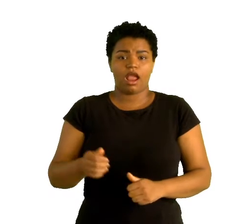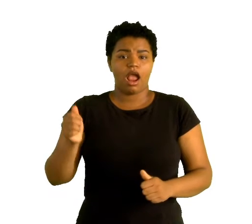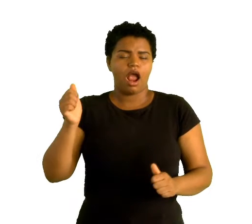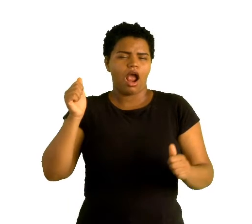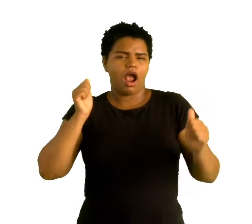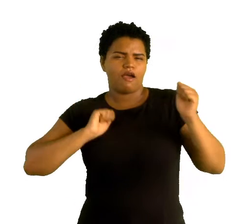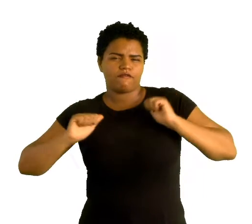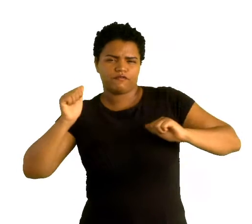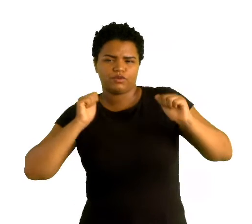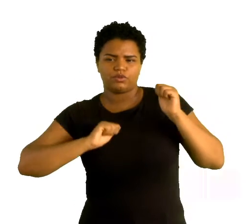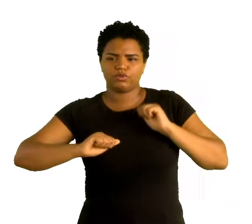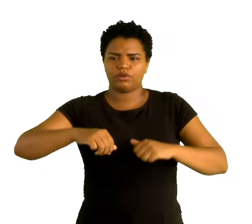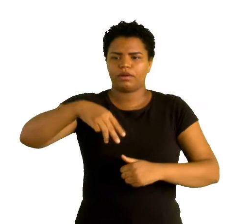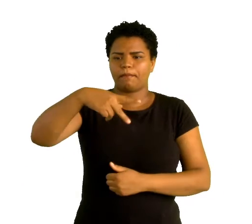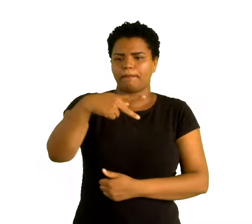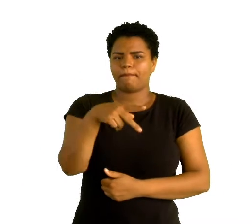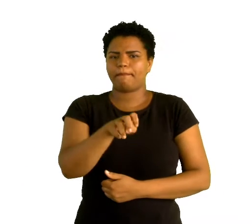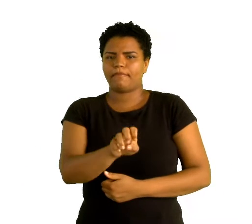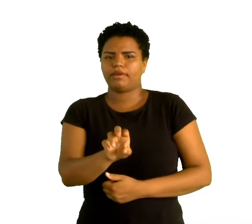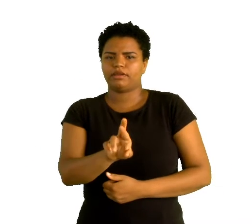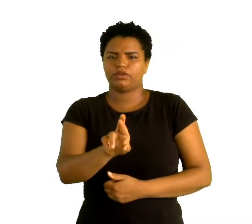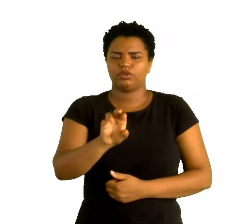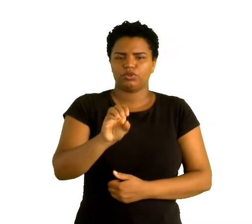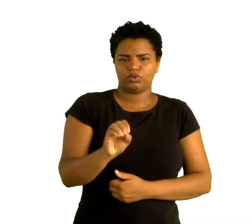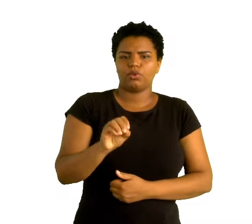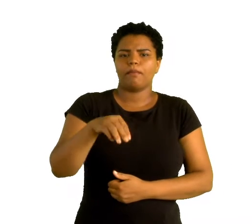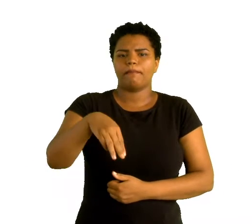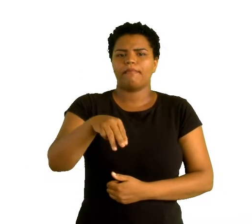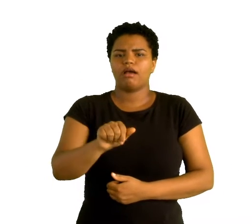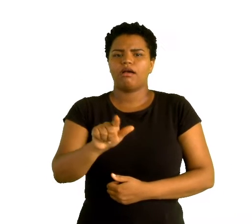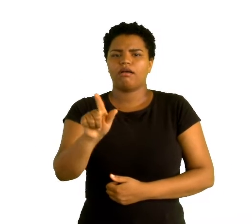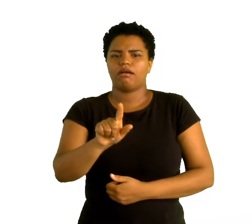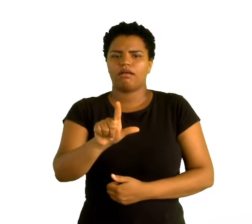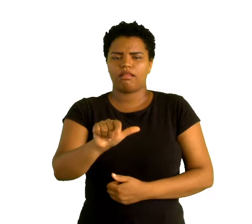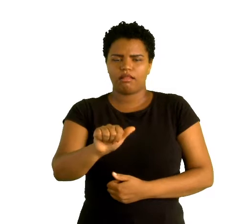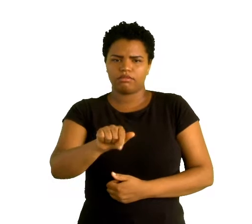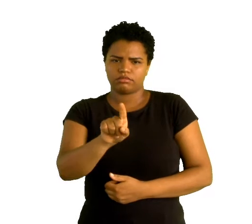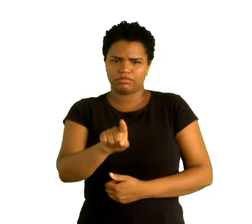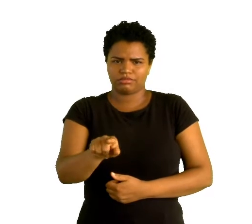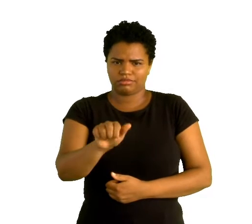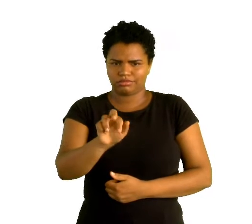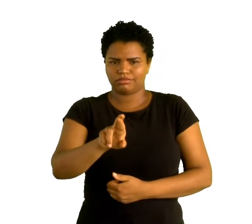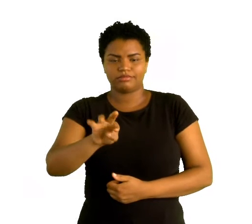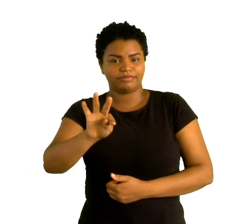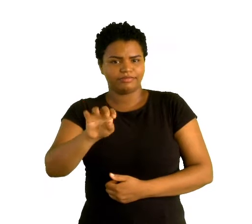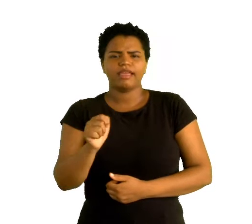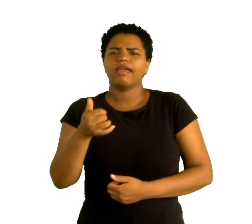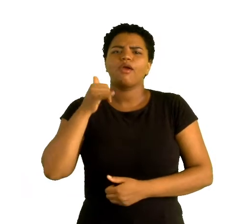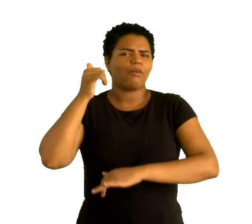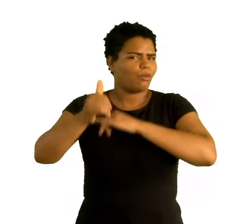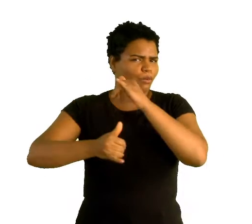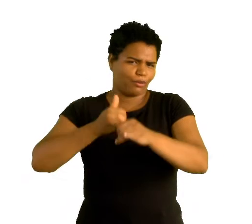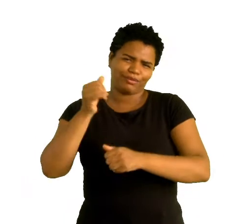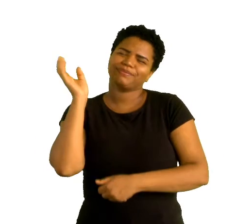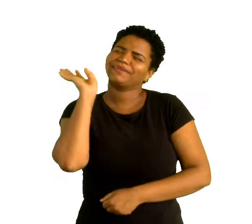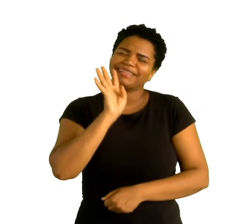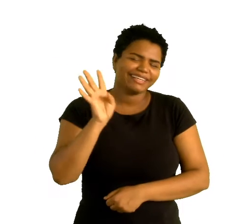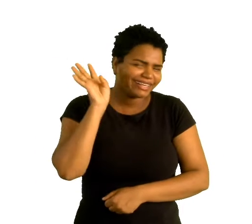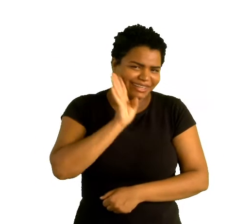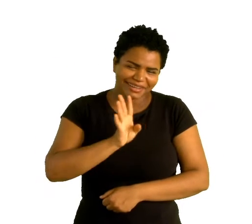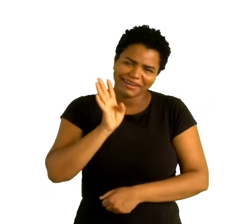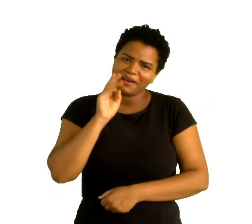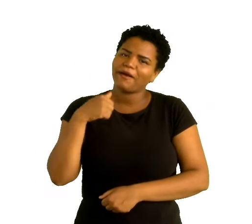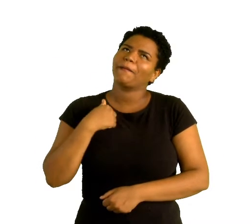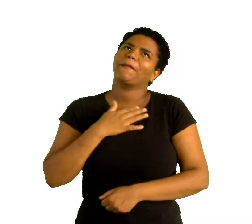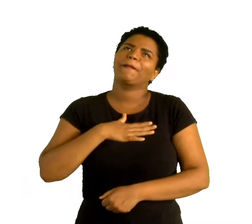Malazarte. Acredito que vocês devem conhecer, é um conto bem bacana. Eu particularmente